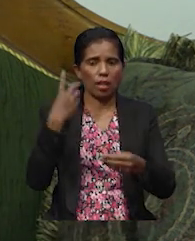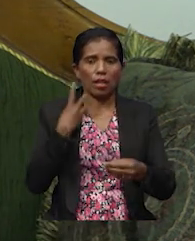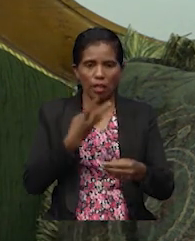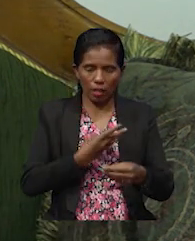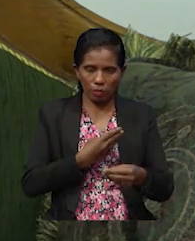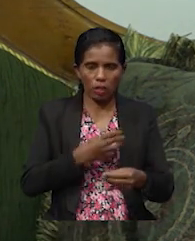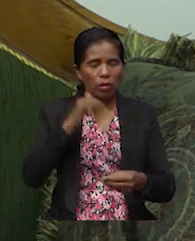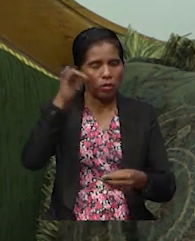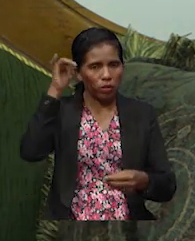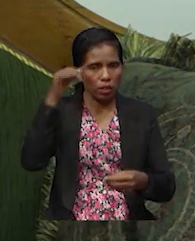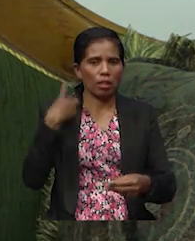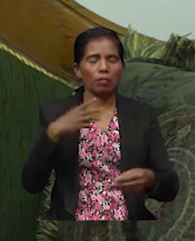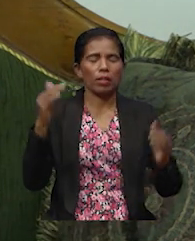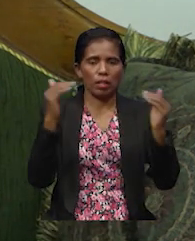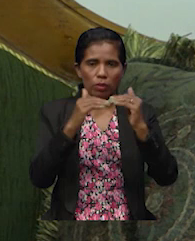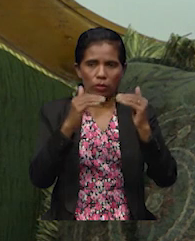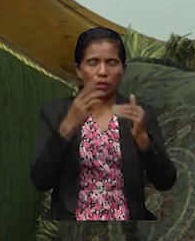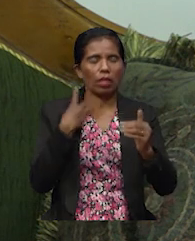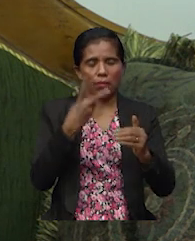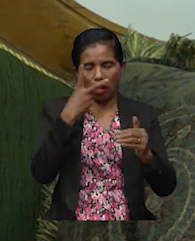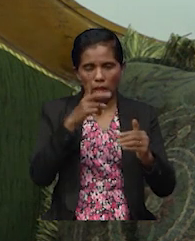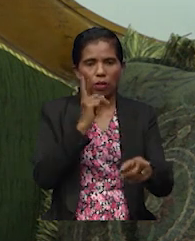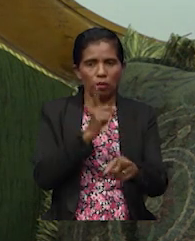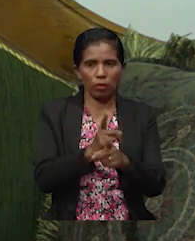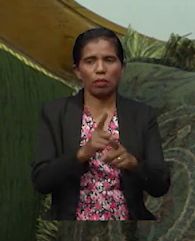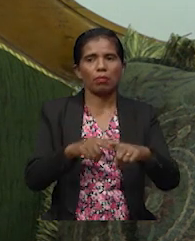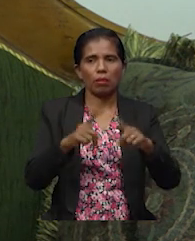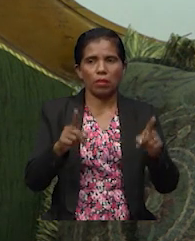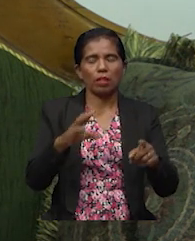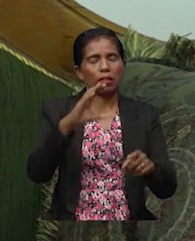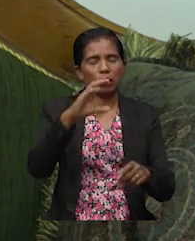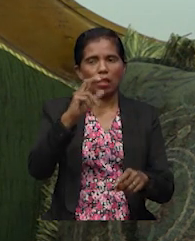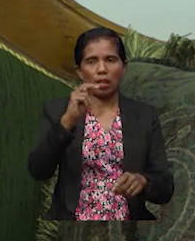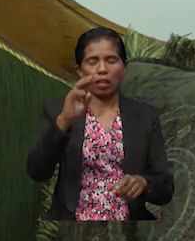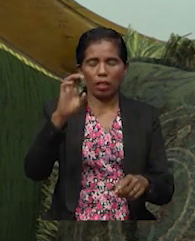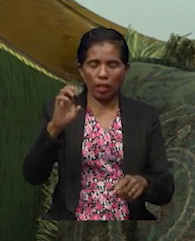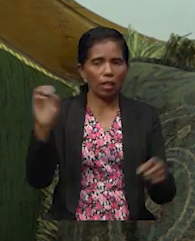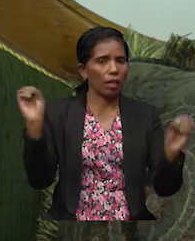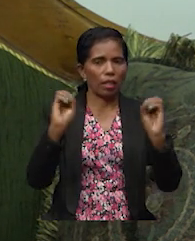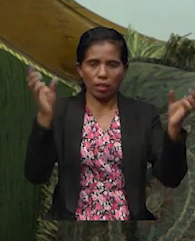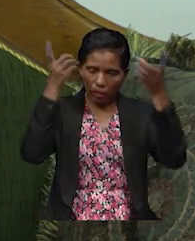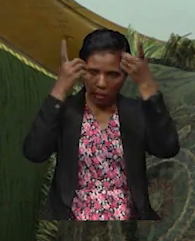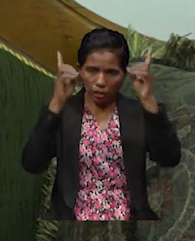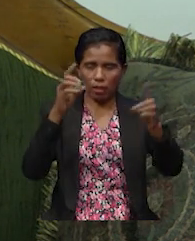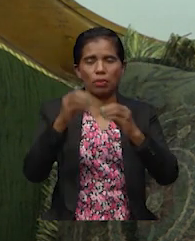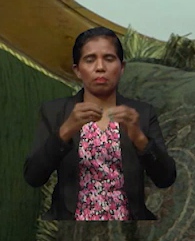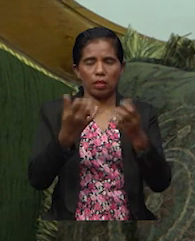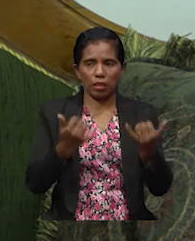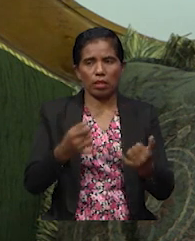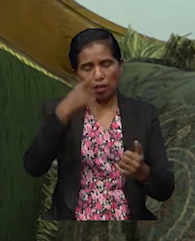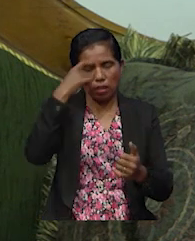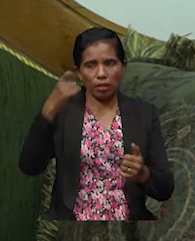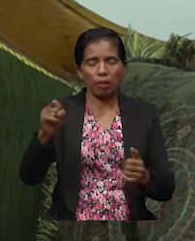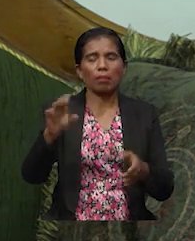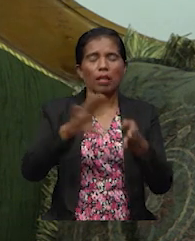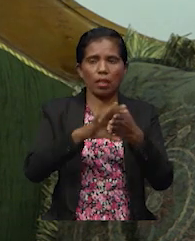minha plenária me aprecia, a minha reunião, mas bem se ele lá decide com a vaida, né, tamba, carta né,